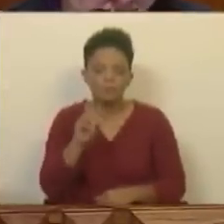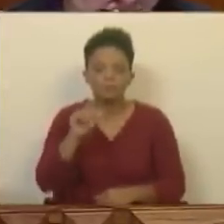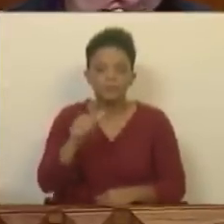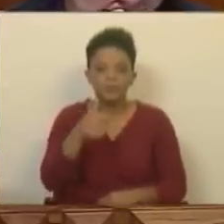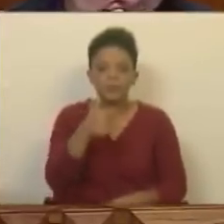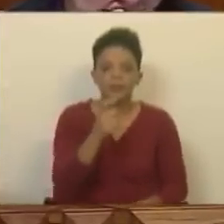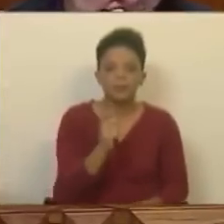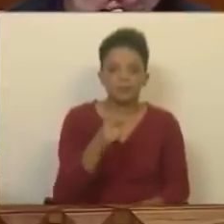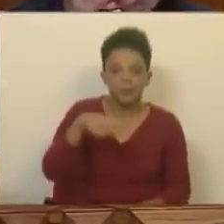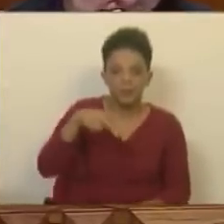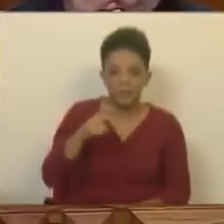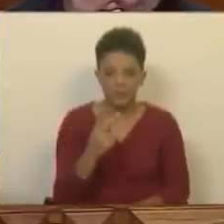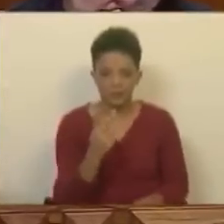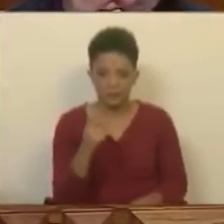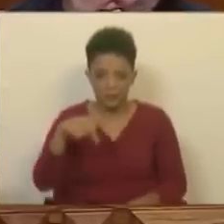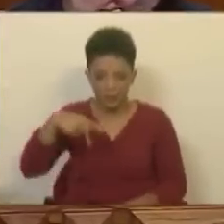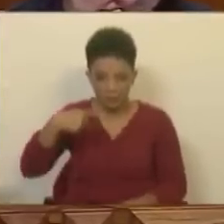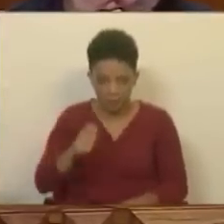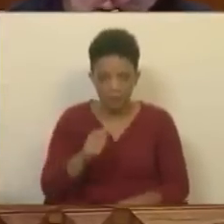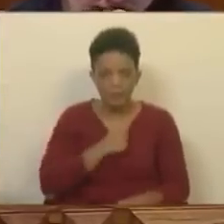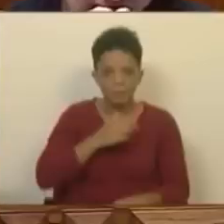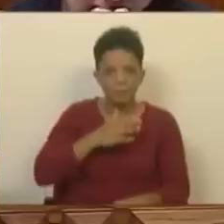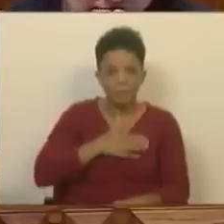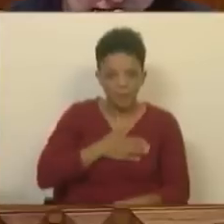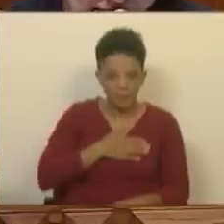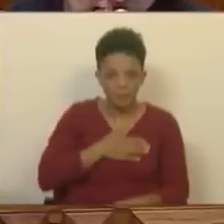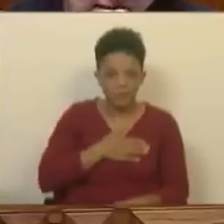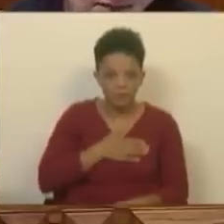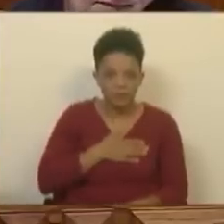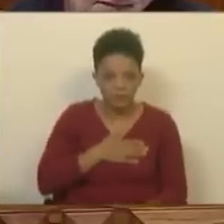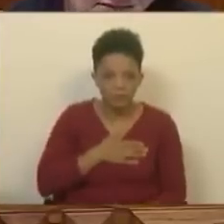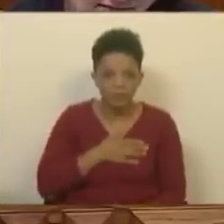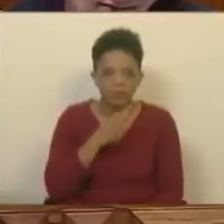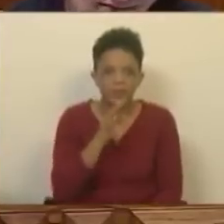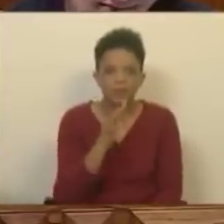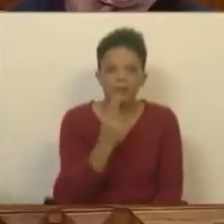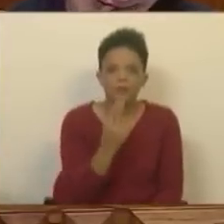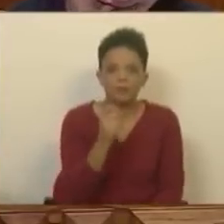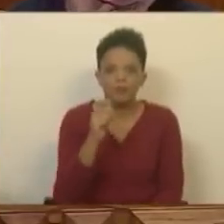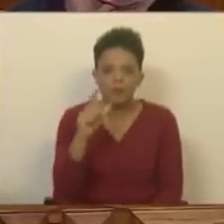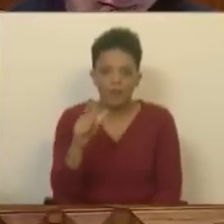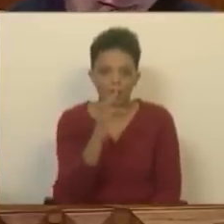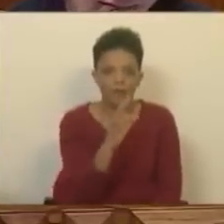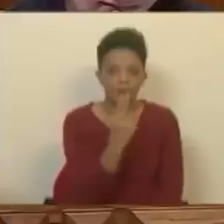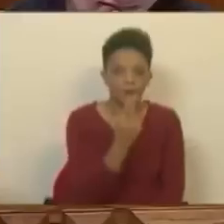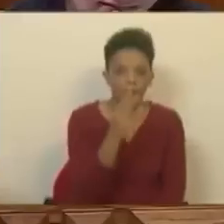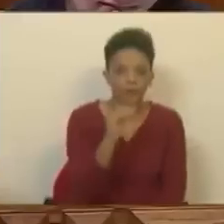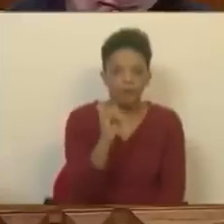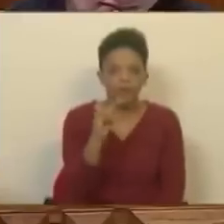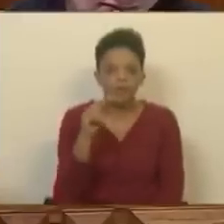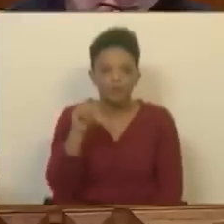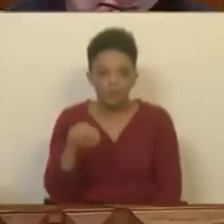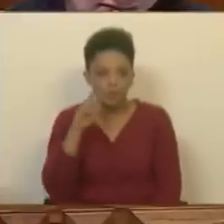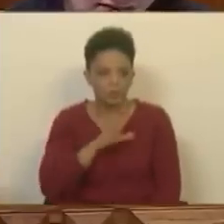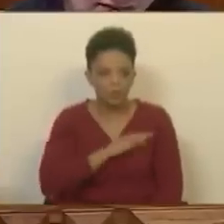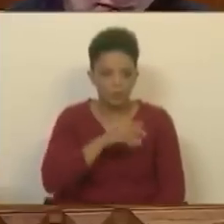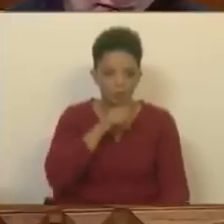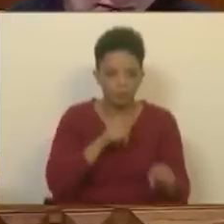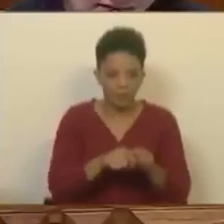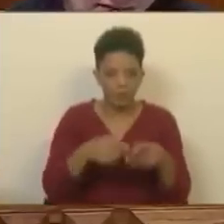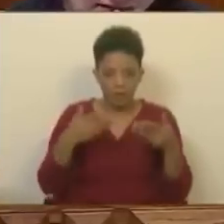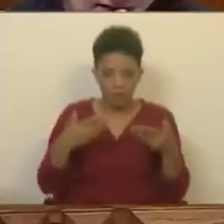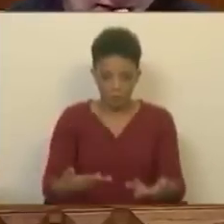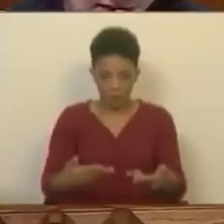brevemente uma empresa da Rua fuja fuel fujam senhora deputada que está